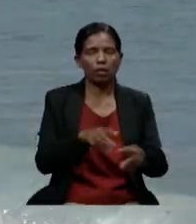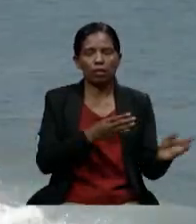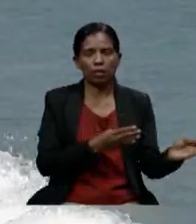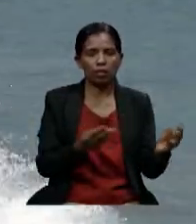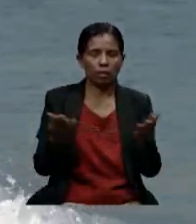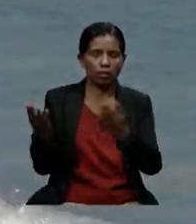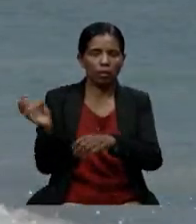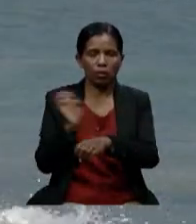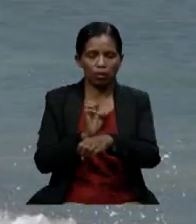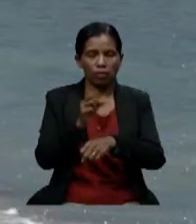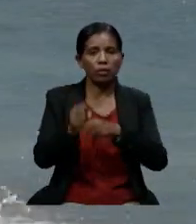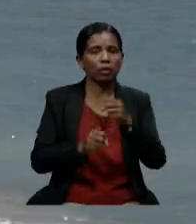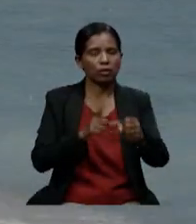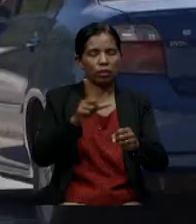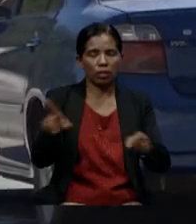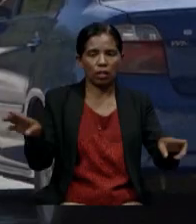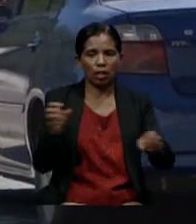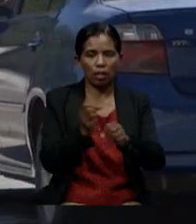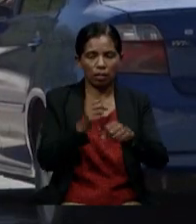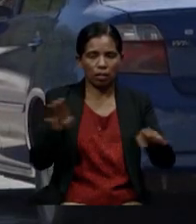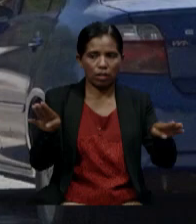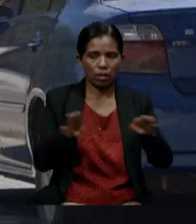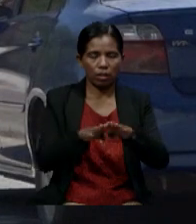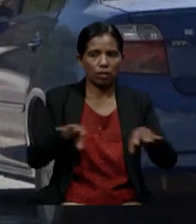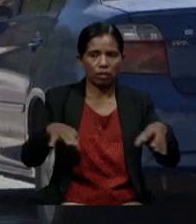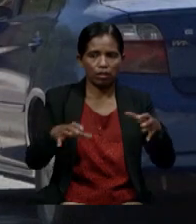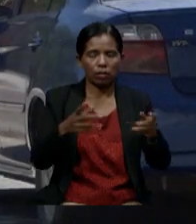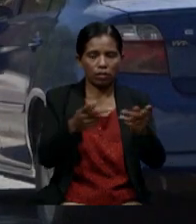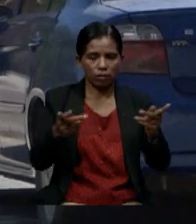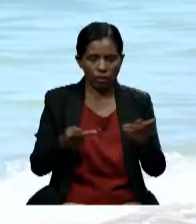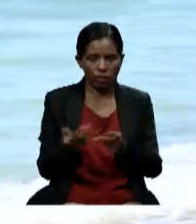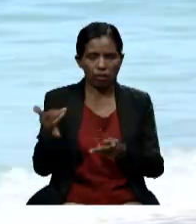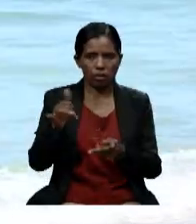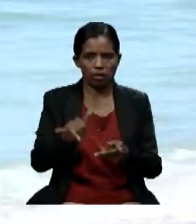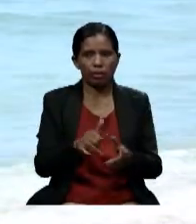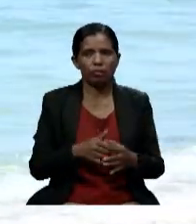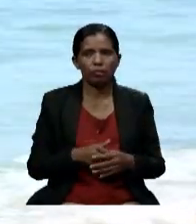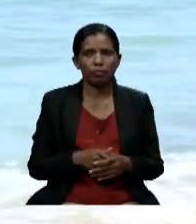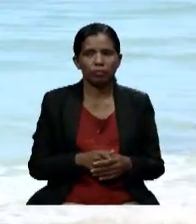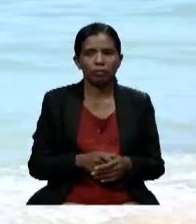economia social no halo balanço ba recurso no mos ambiente.